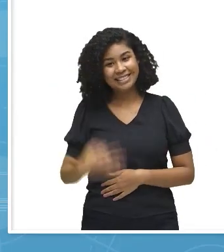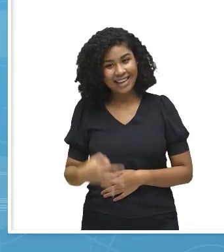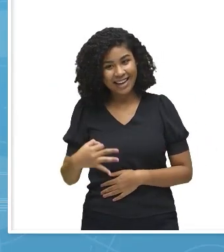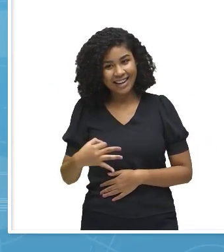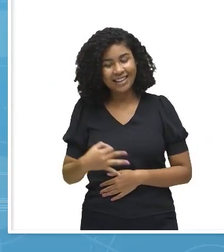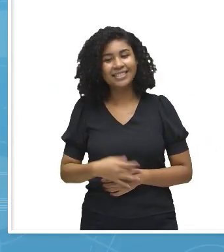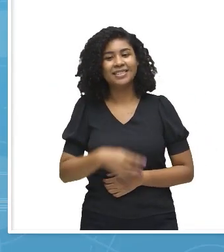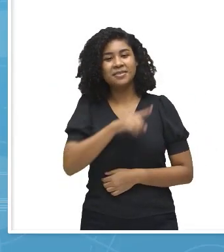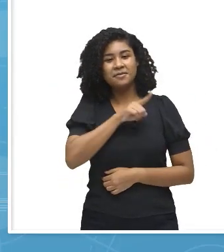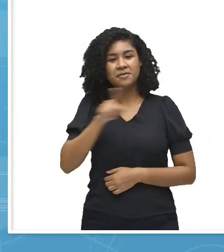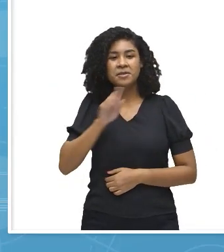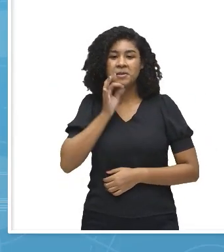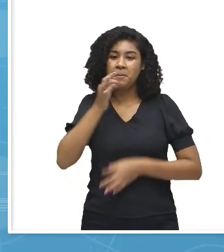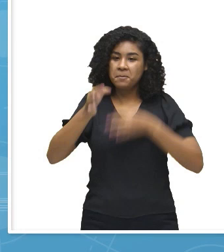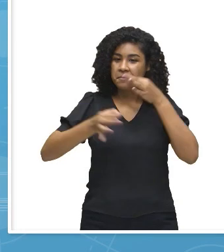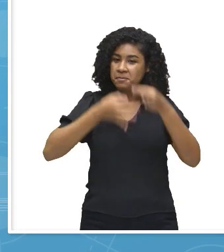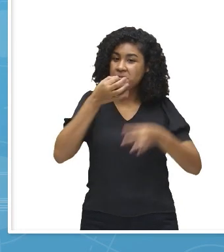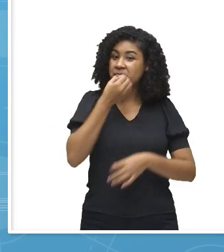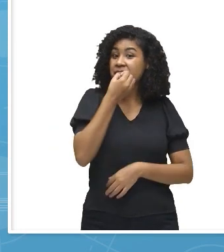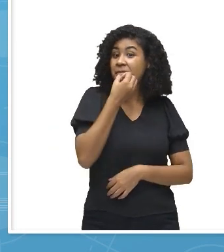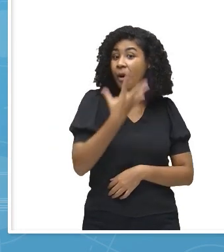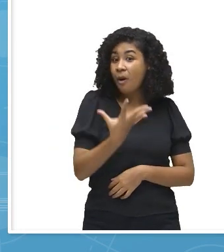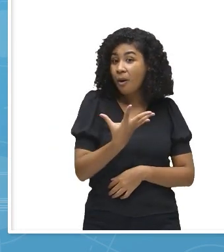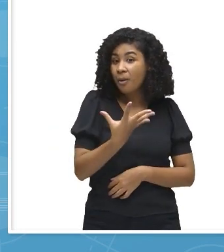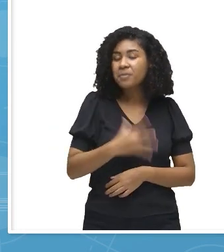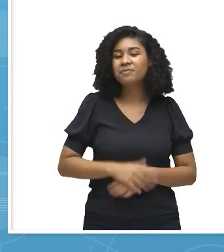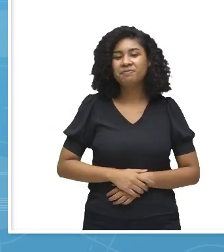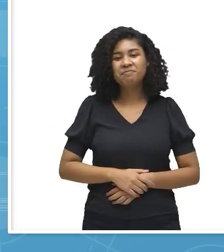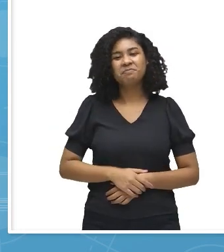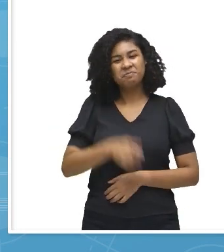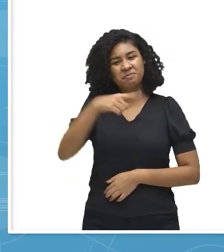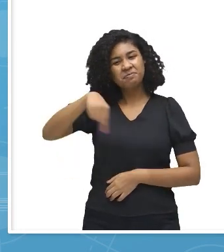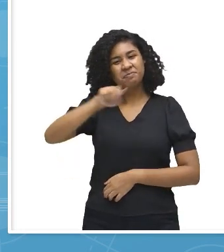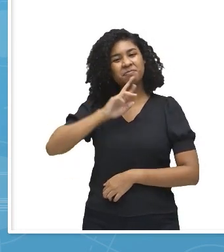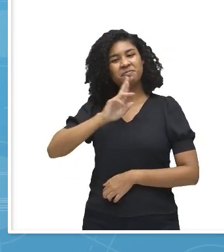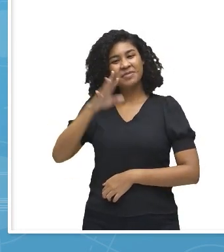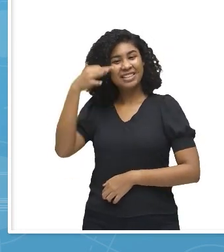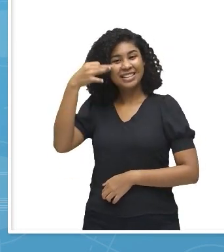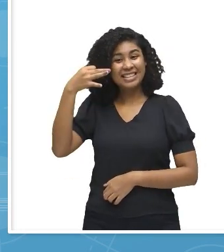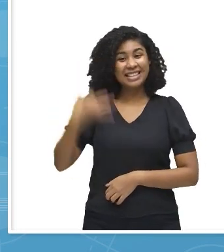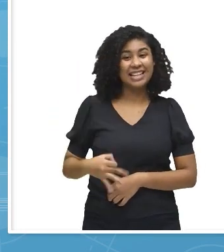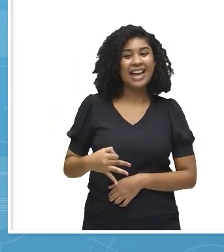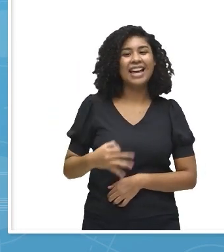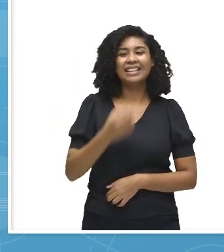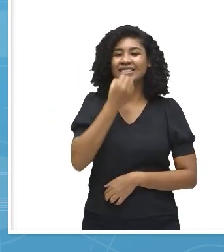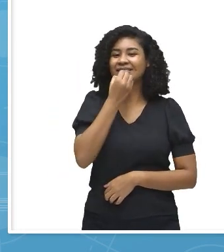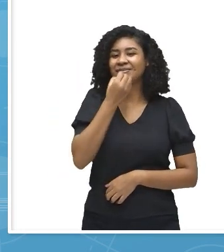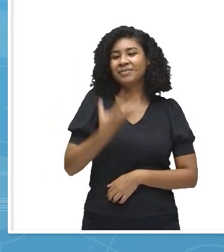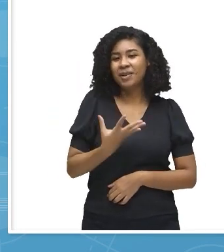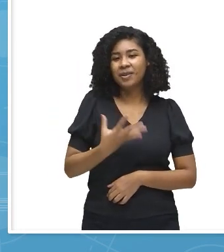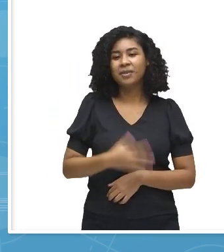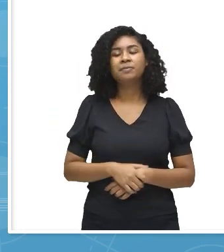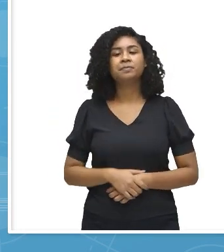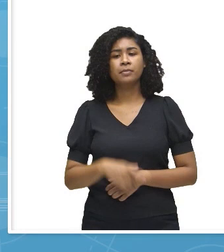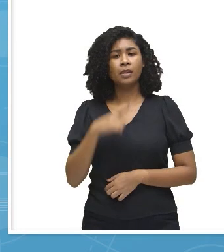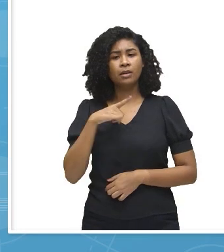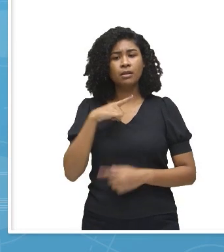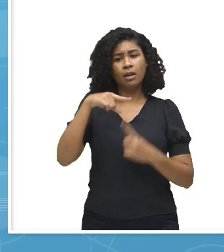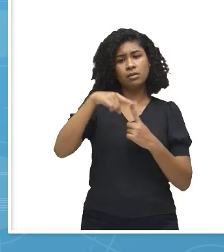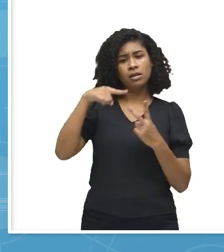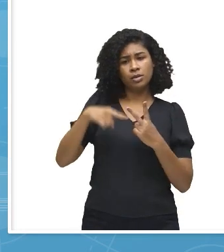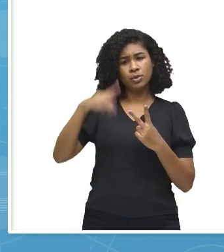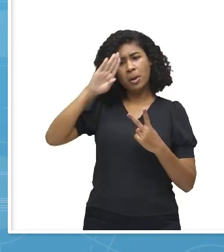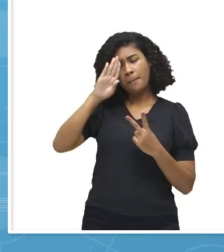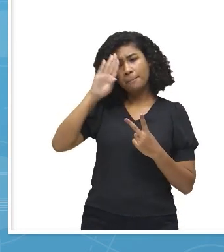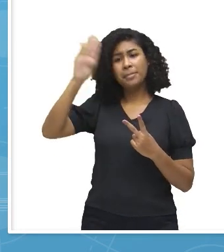no chat, tá, gente? Já foi aí certeiro, né, na alternativa. Então, a gente tem essas duas atividades